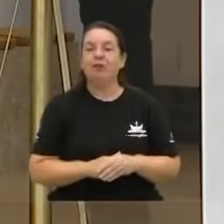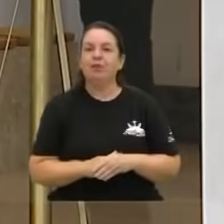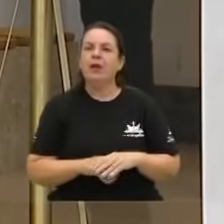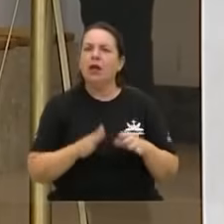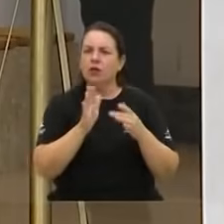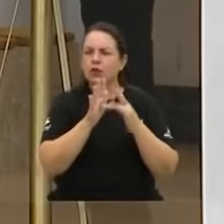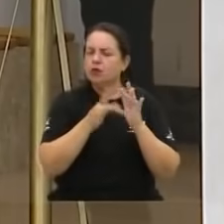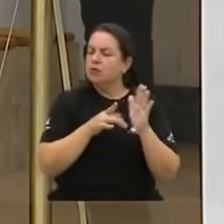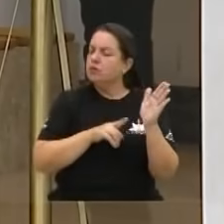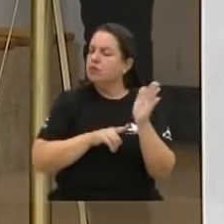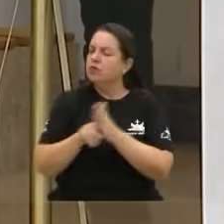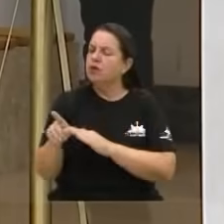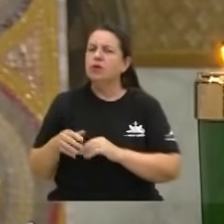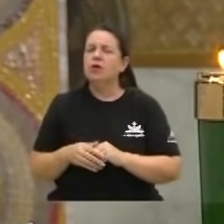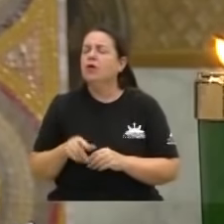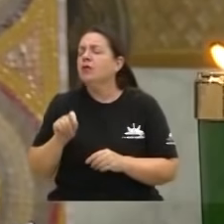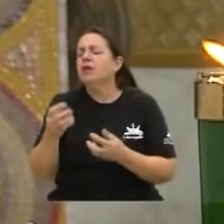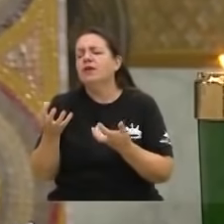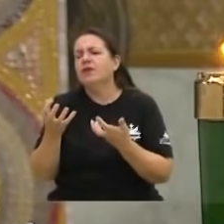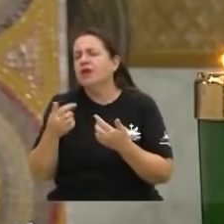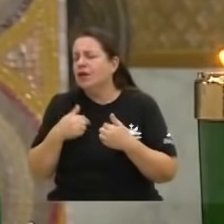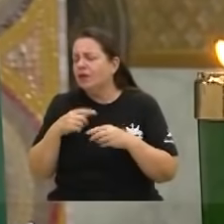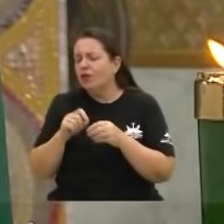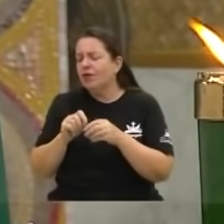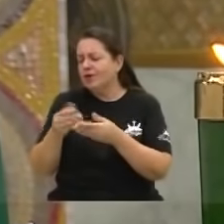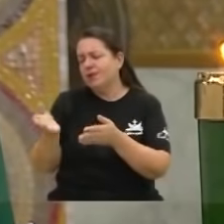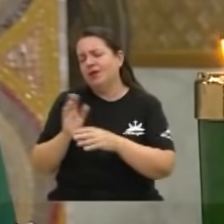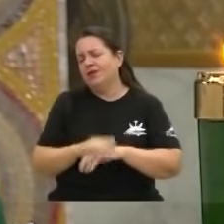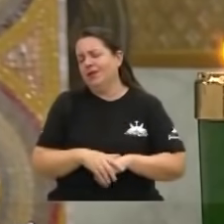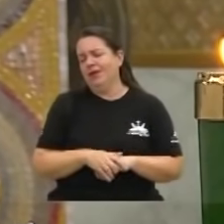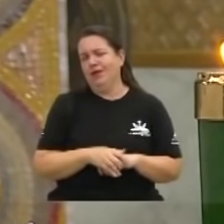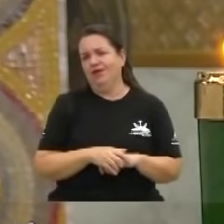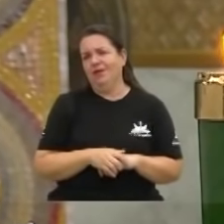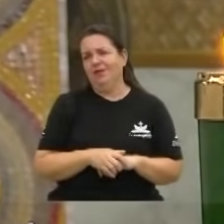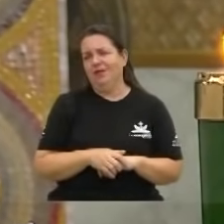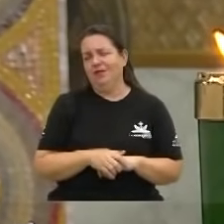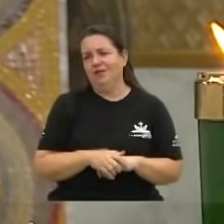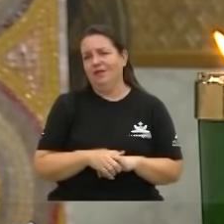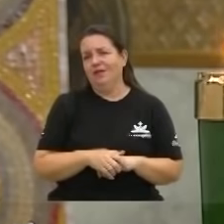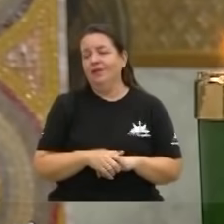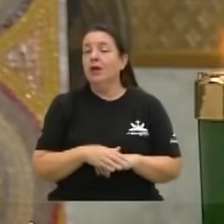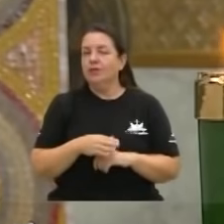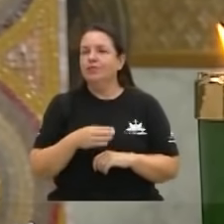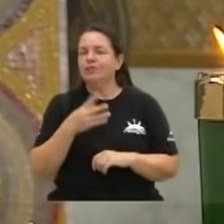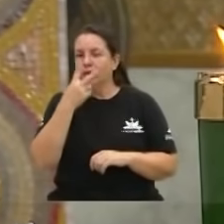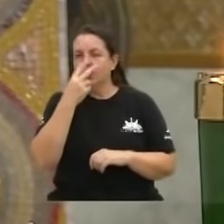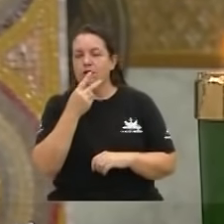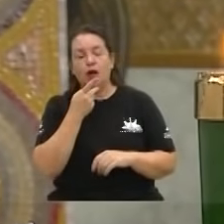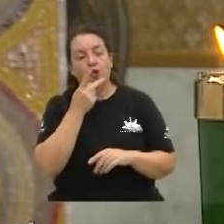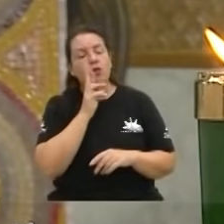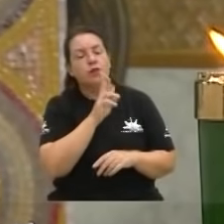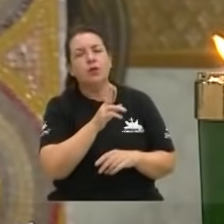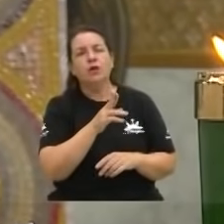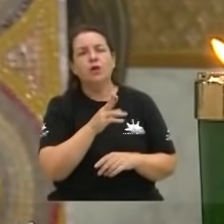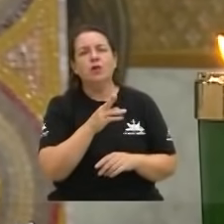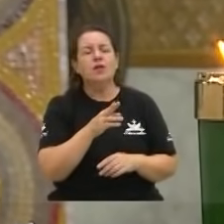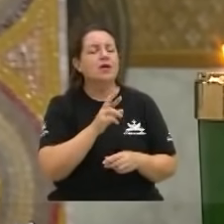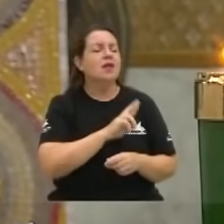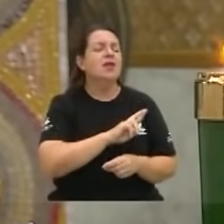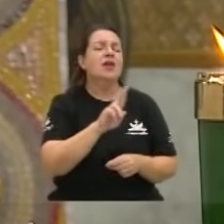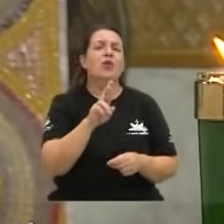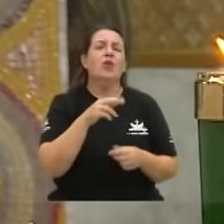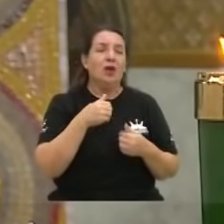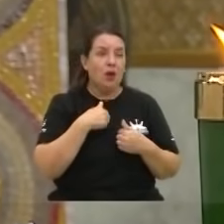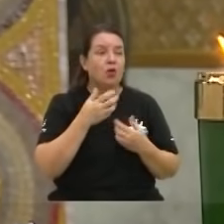Então Jesus lhe perguntou: o que queres que eu te faça? O cego respondeu: mestre, que